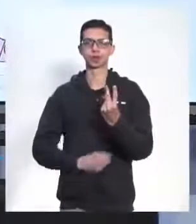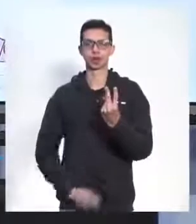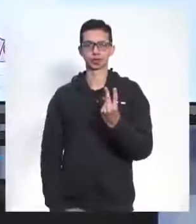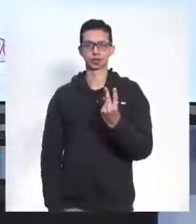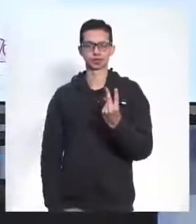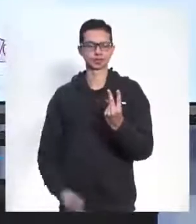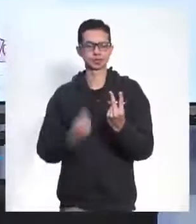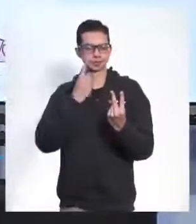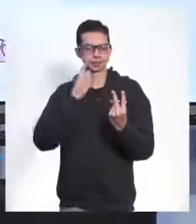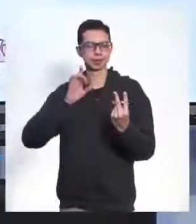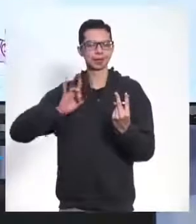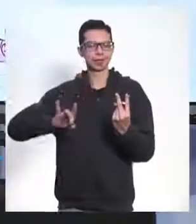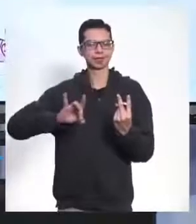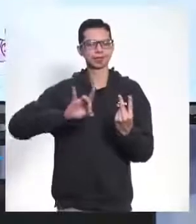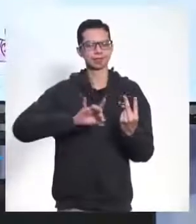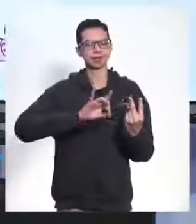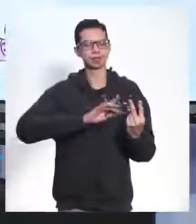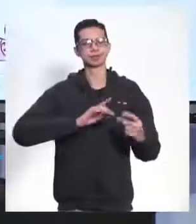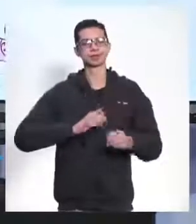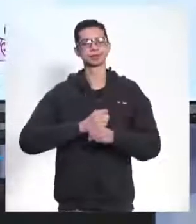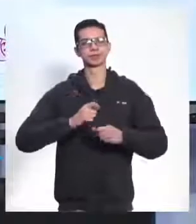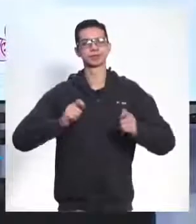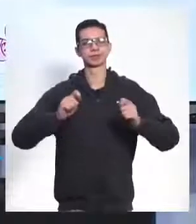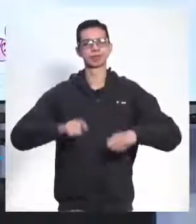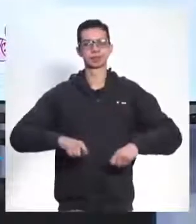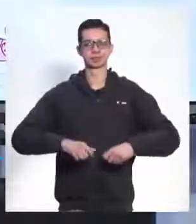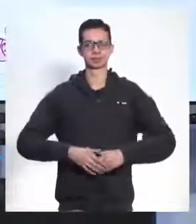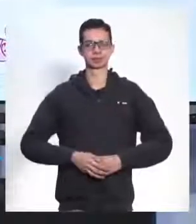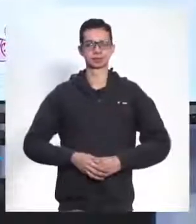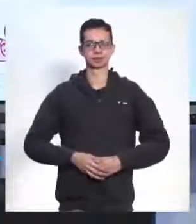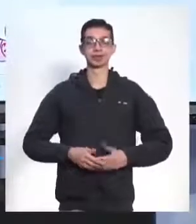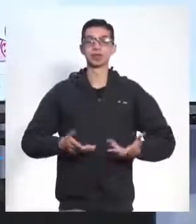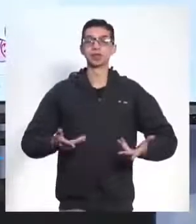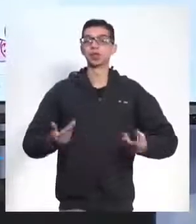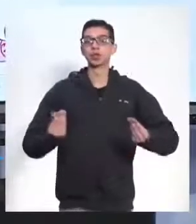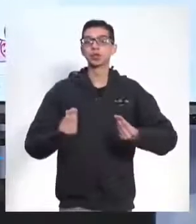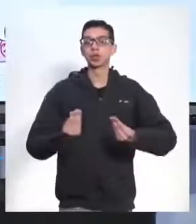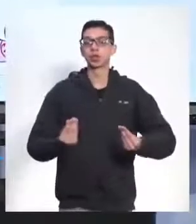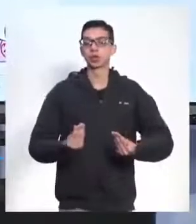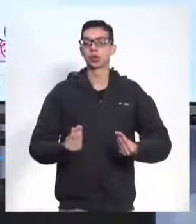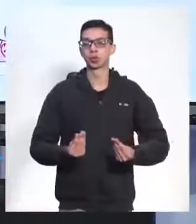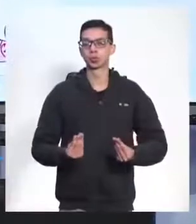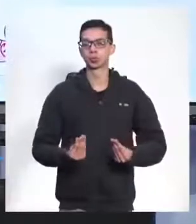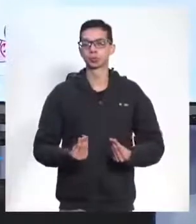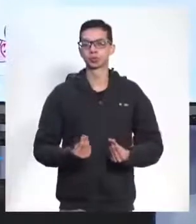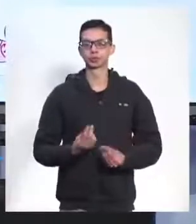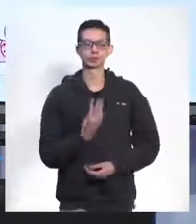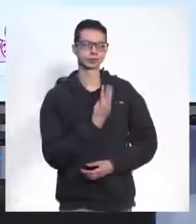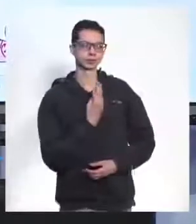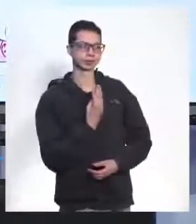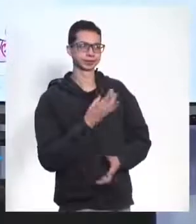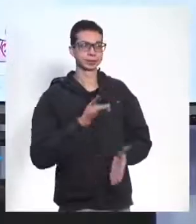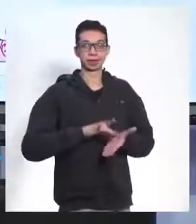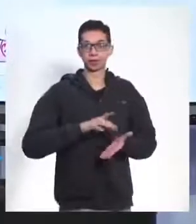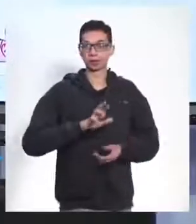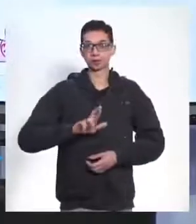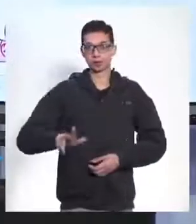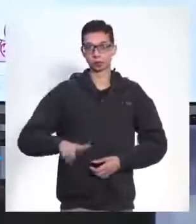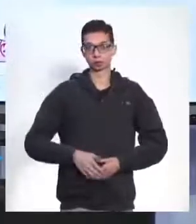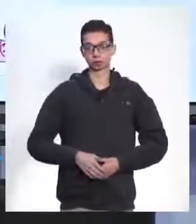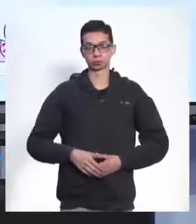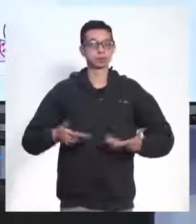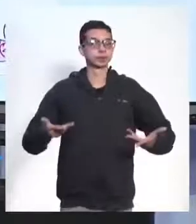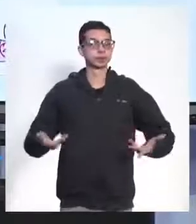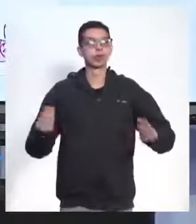conforme cada um faz a sua pontuação. Como que vai funcionar para a gente... Nós não somos em 3 aqui no real, né? Não. Então,